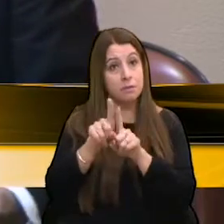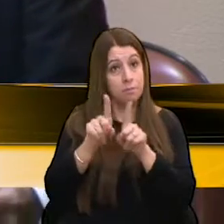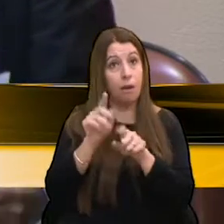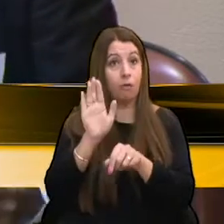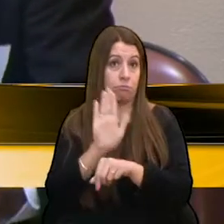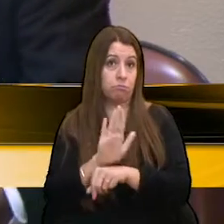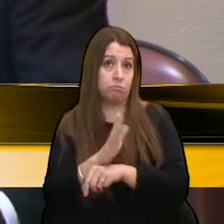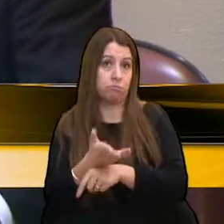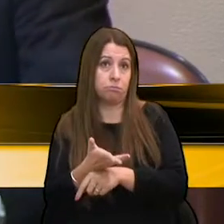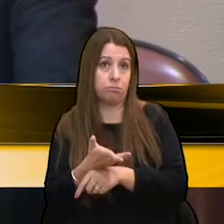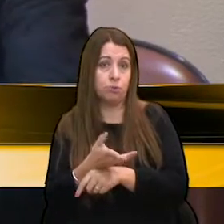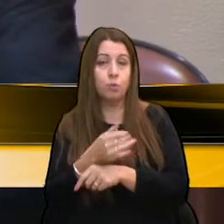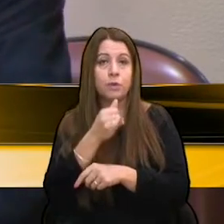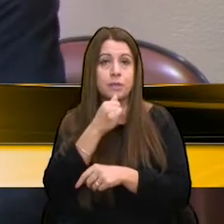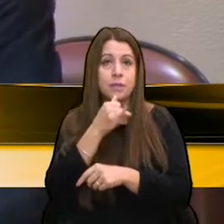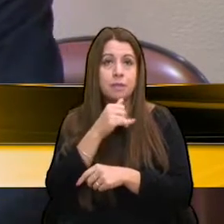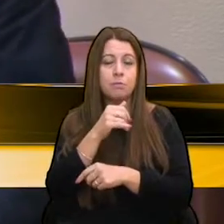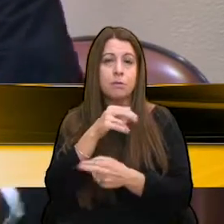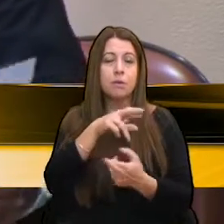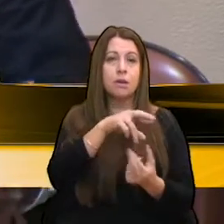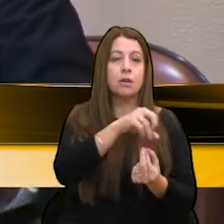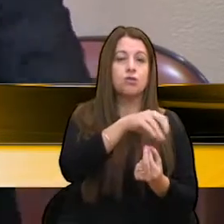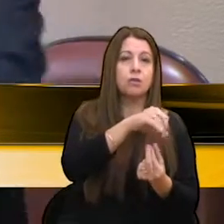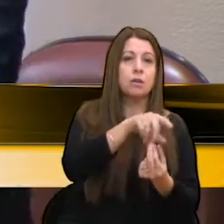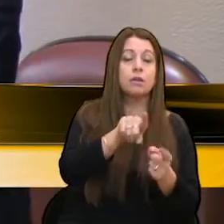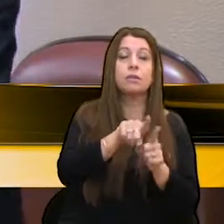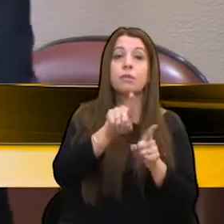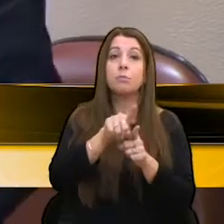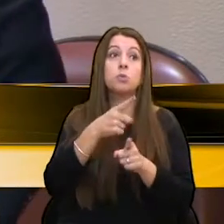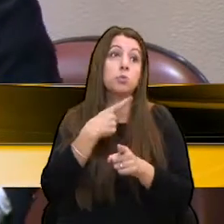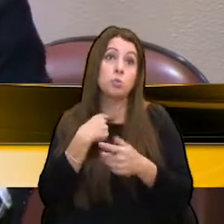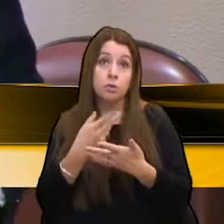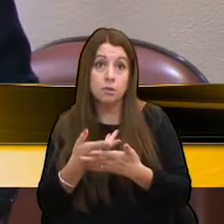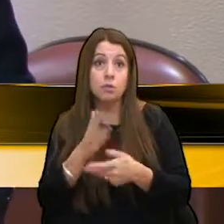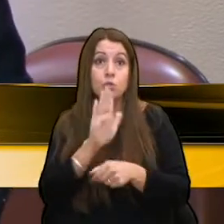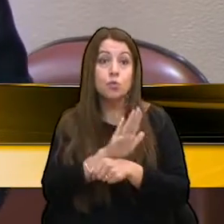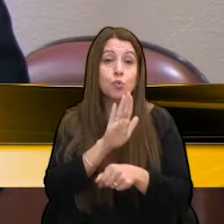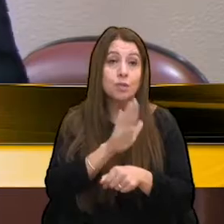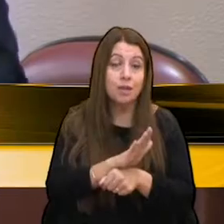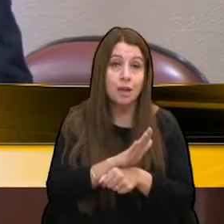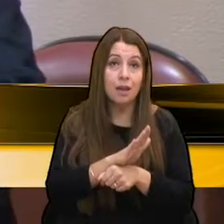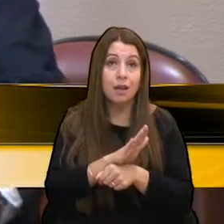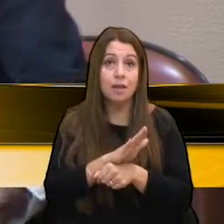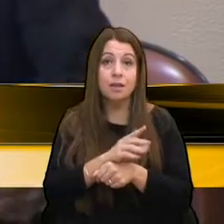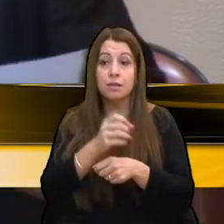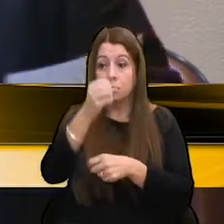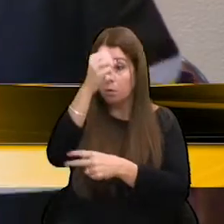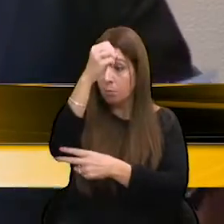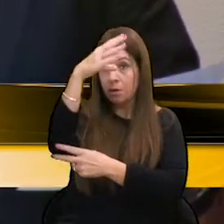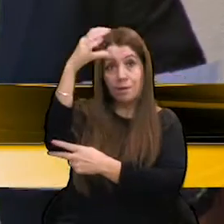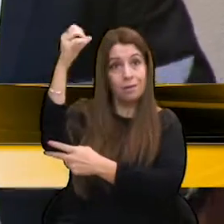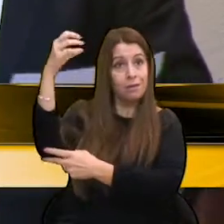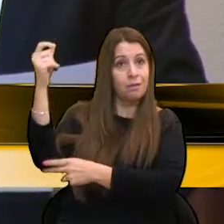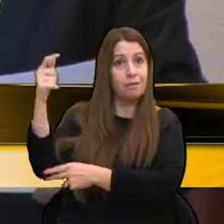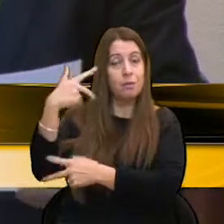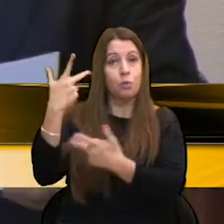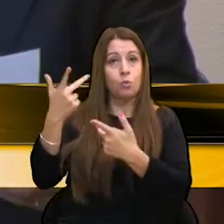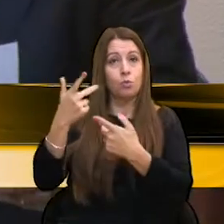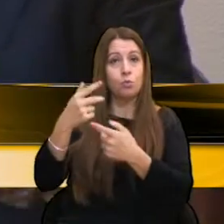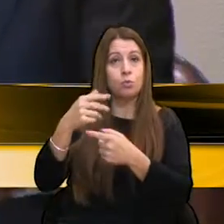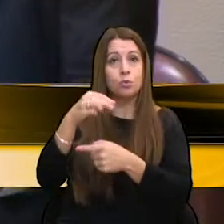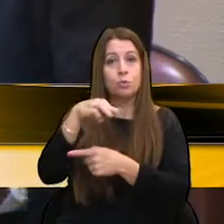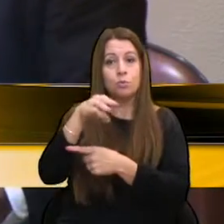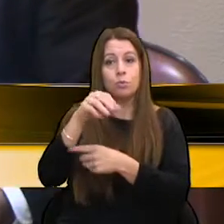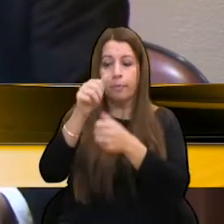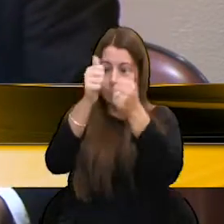querem ajudar. Nós temos, por exemplo, a RGE, que gostaria de contribuir com o município na iluminação de muitos monumentos aqui de